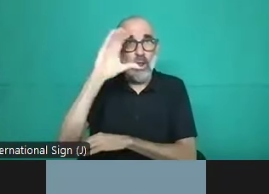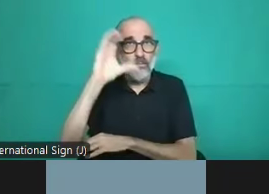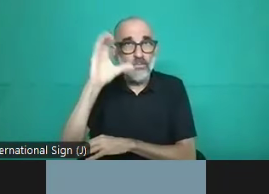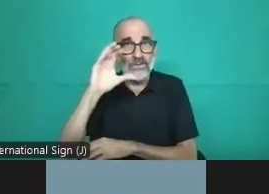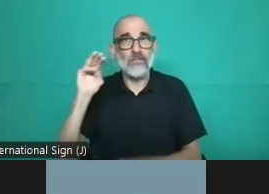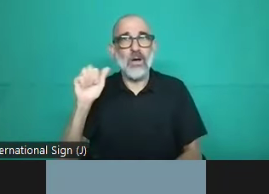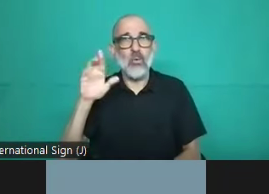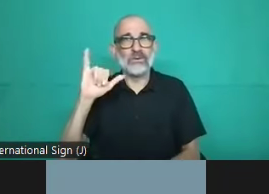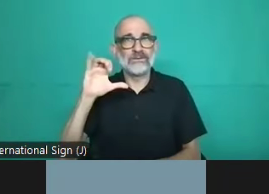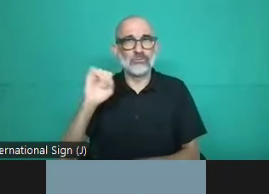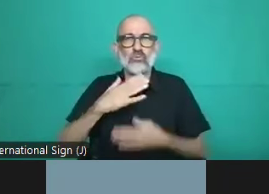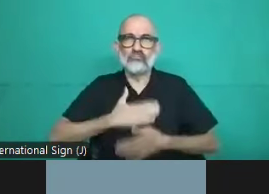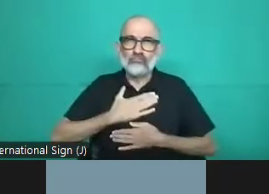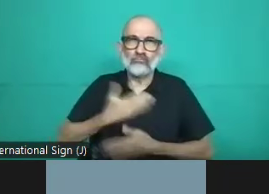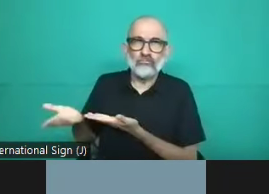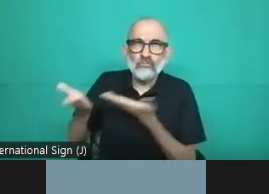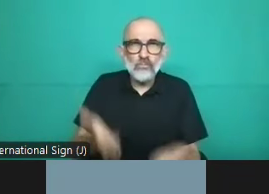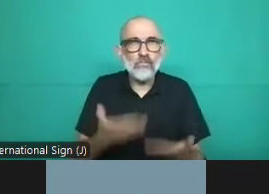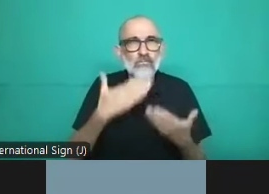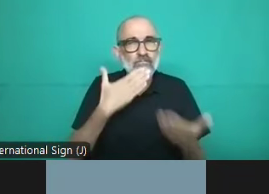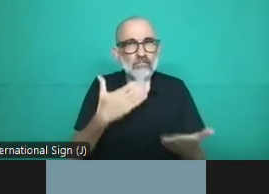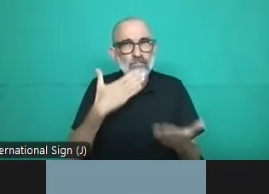ouvir, perfeito. Conseguimos ouvir a apresentação.